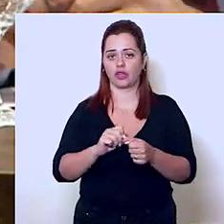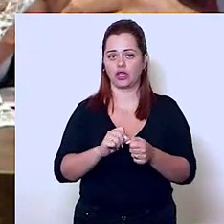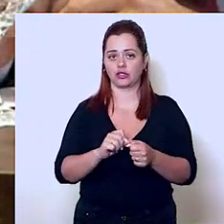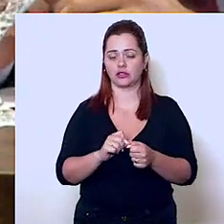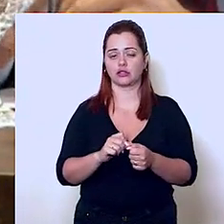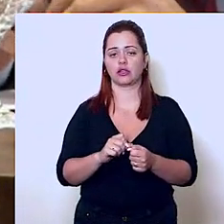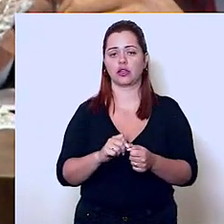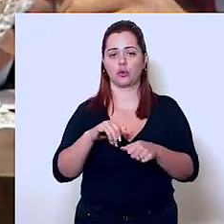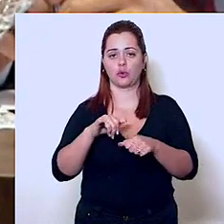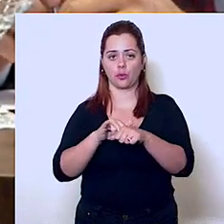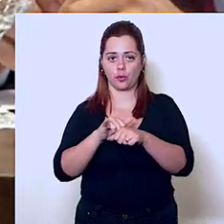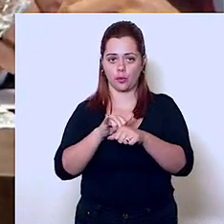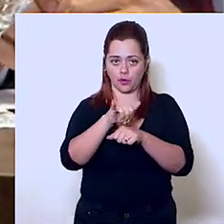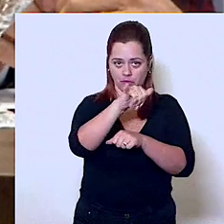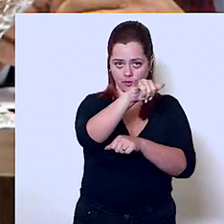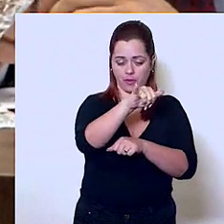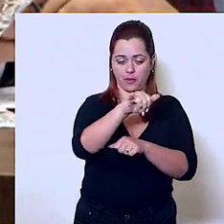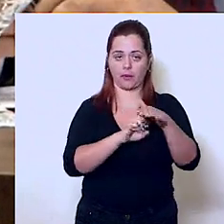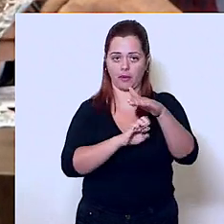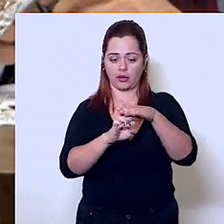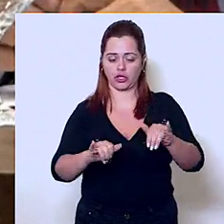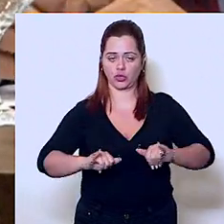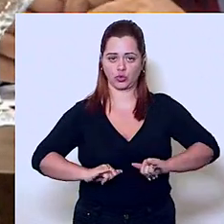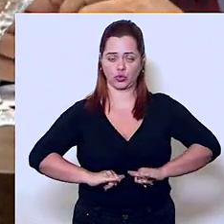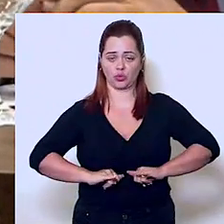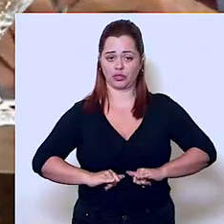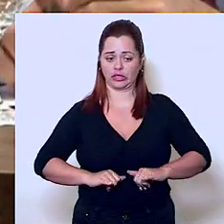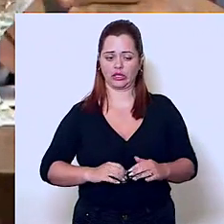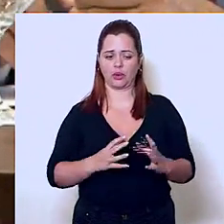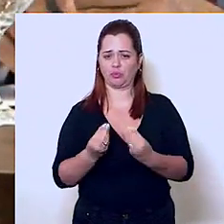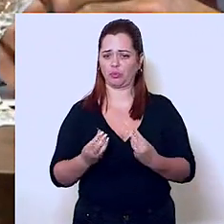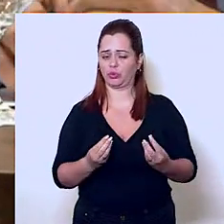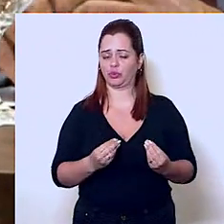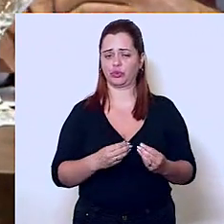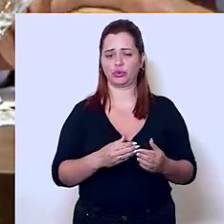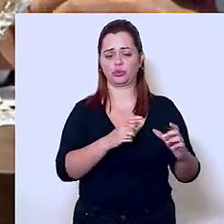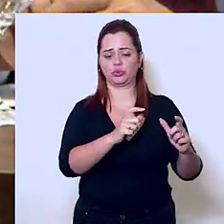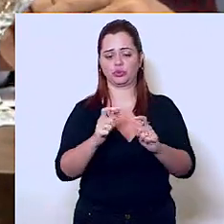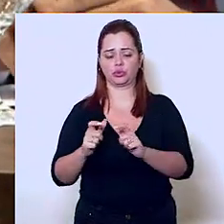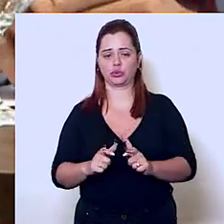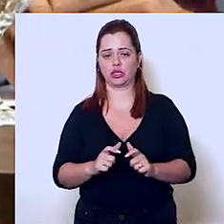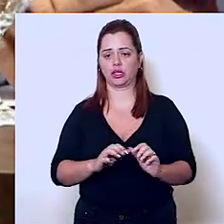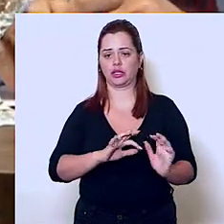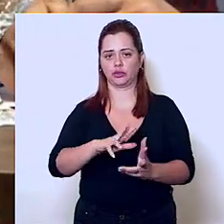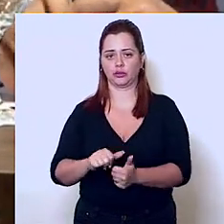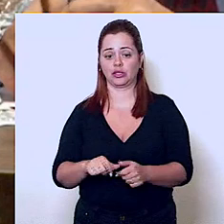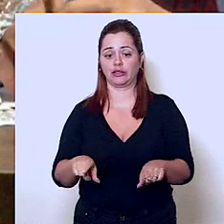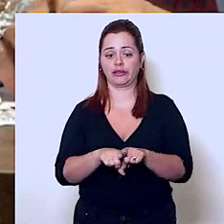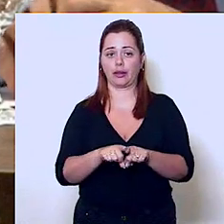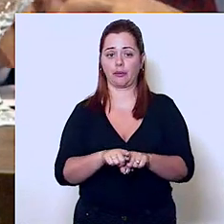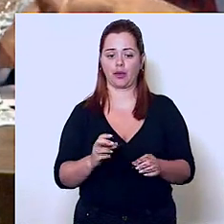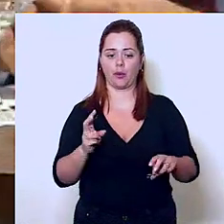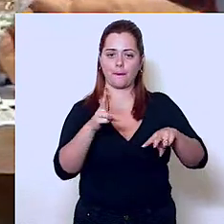Company, que sofria uma certa objeção em vários lugares do mundo, inclusive com a apreensão de navios de petróleo, que